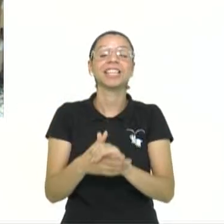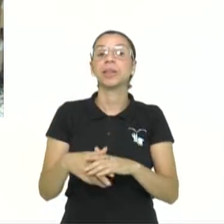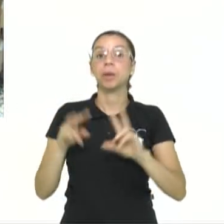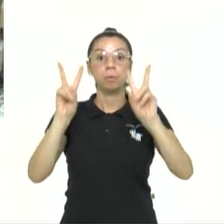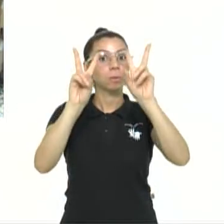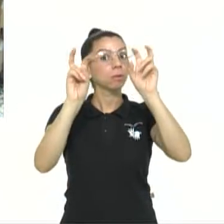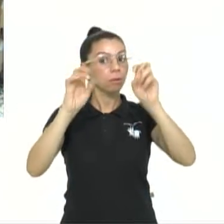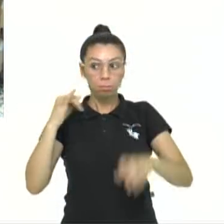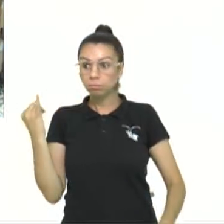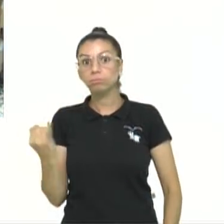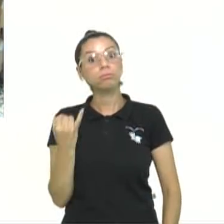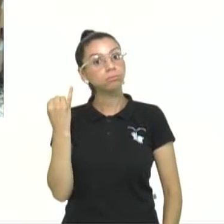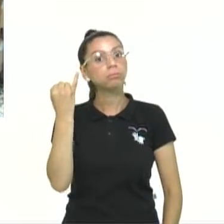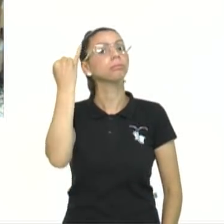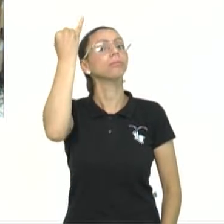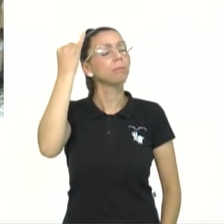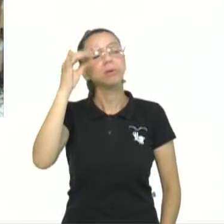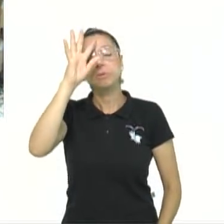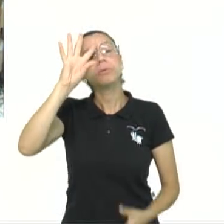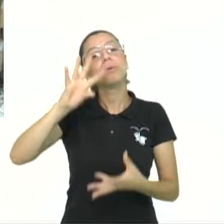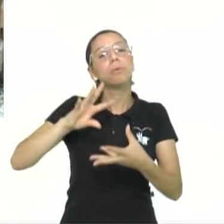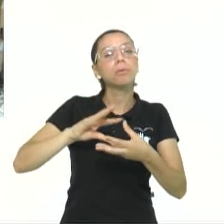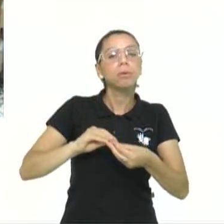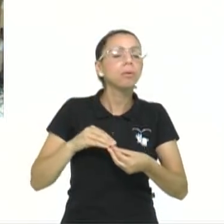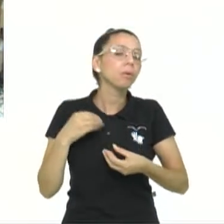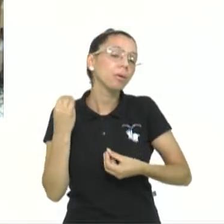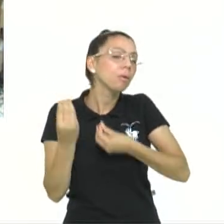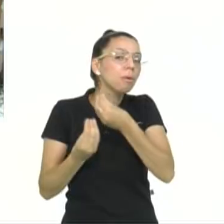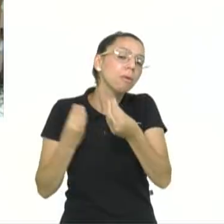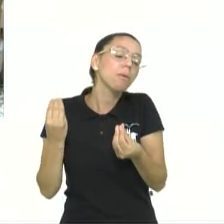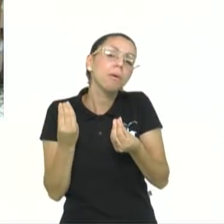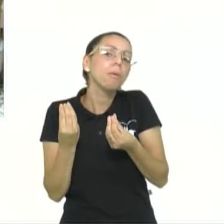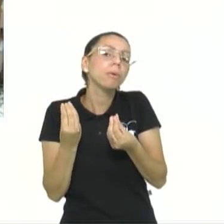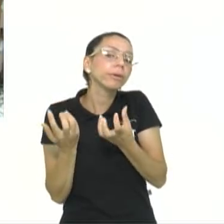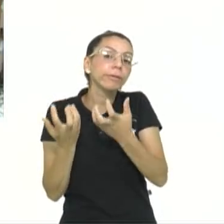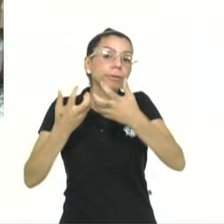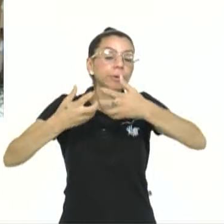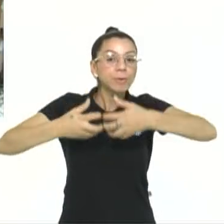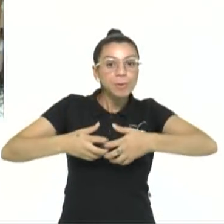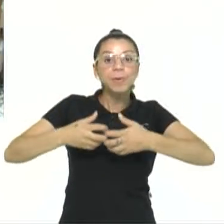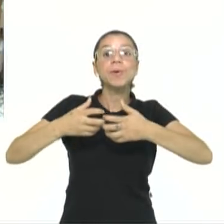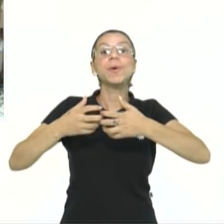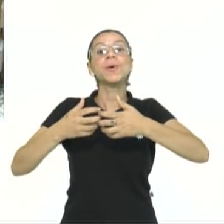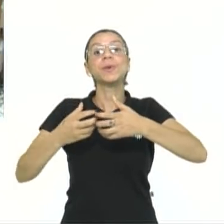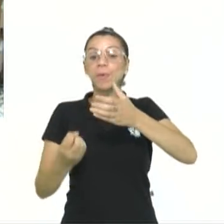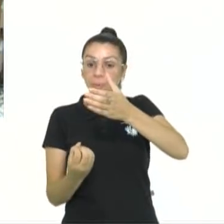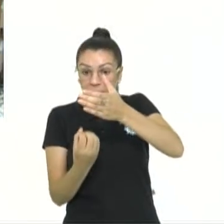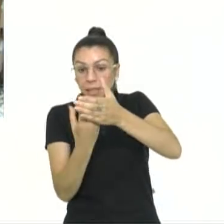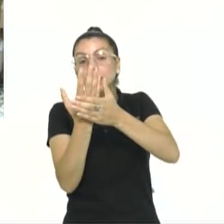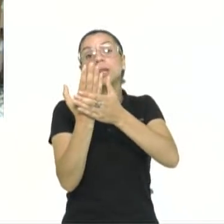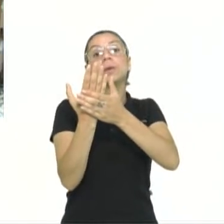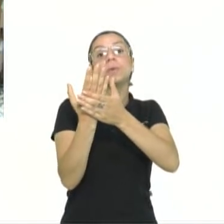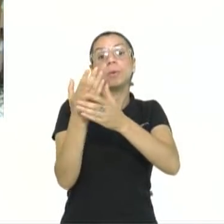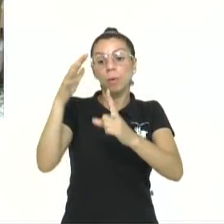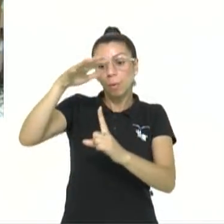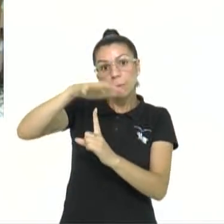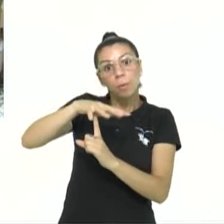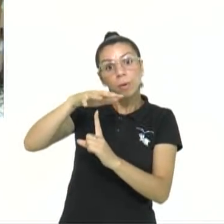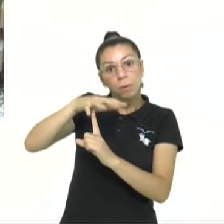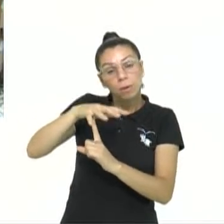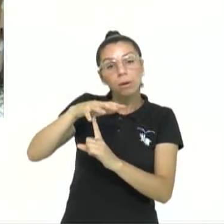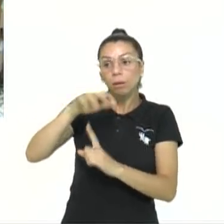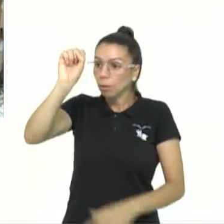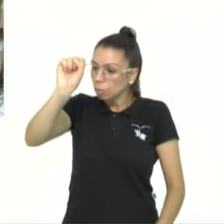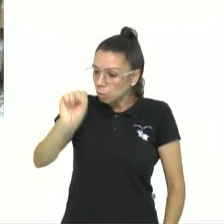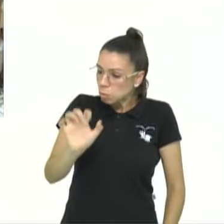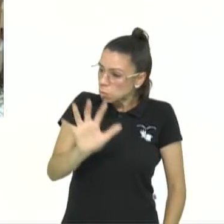tão importante, para a gente entender como se formou o nosso estado, como a região sul se organizou ao longo